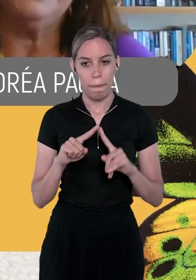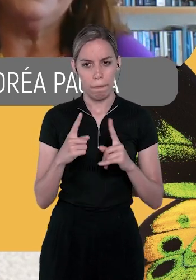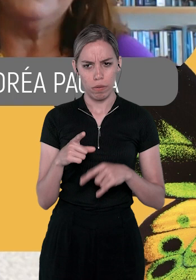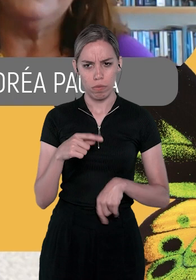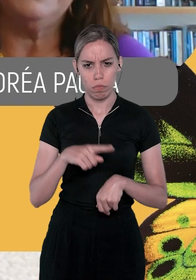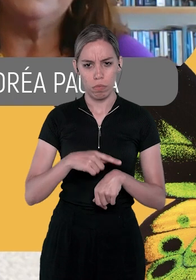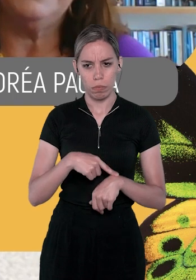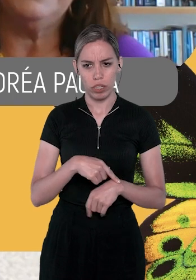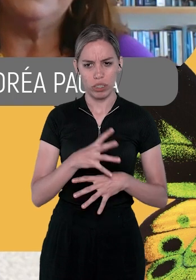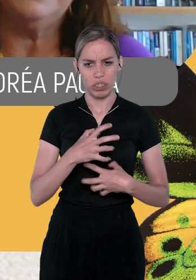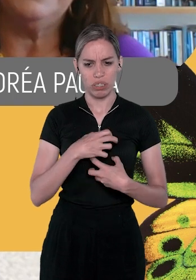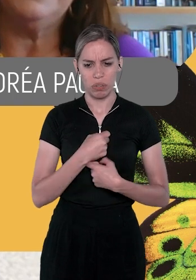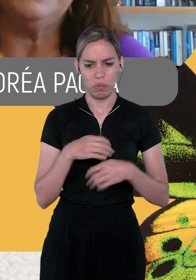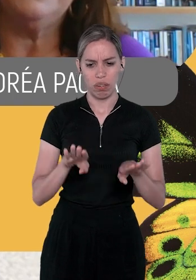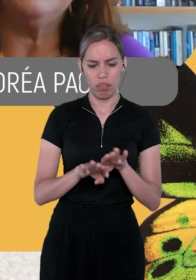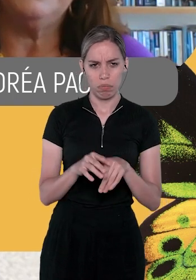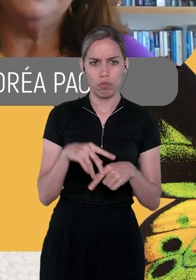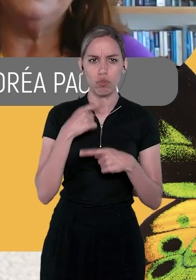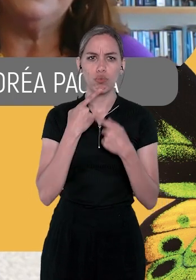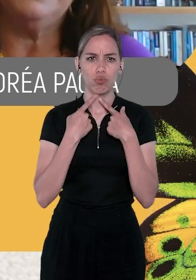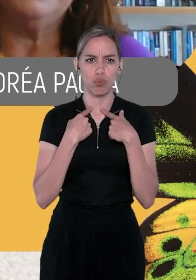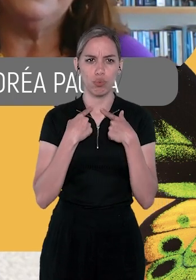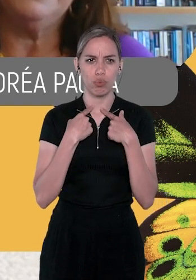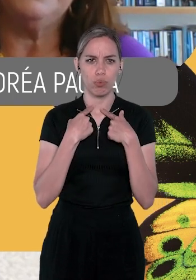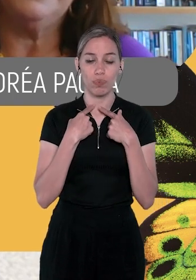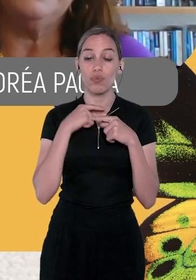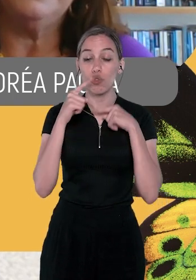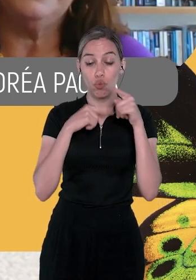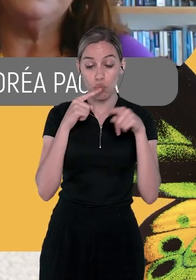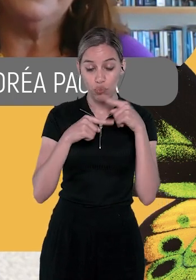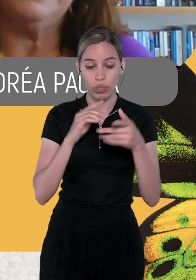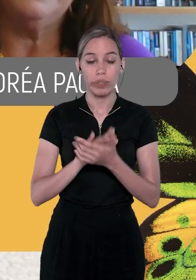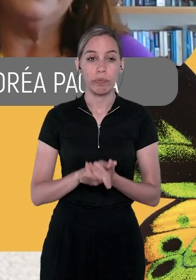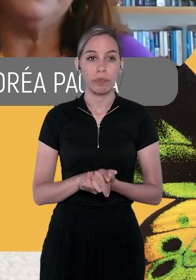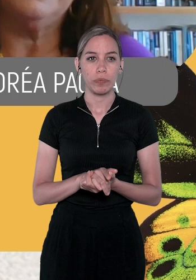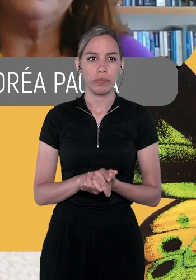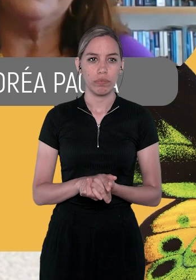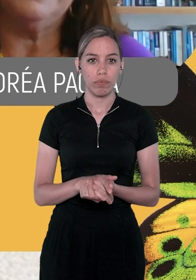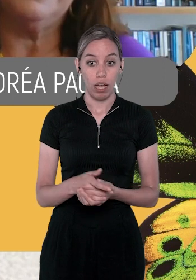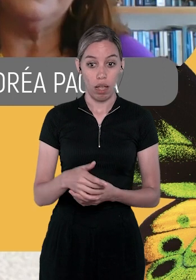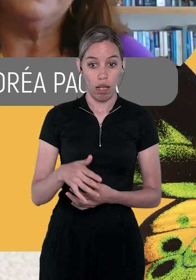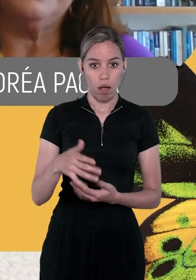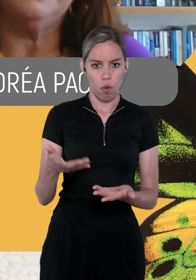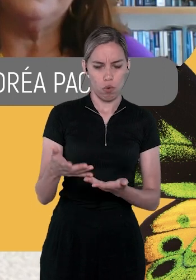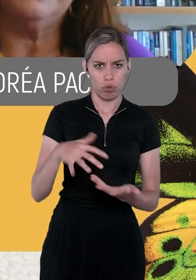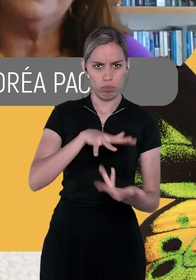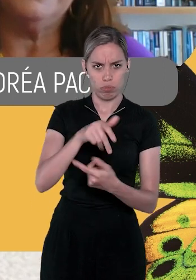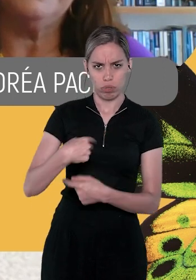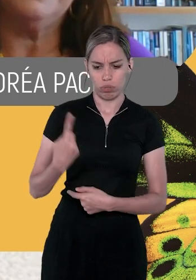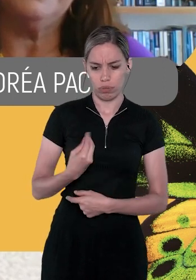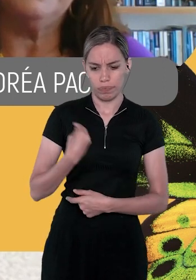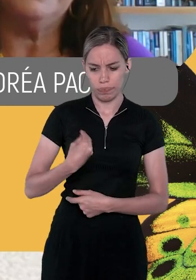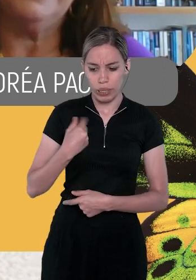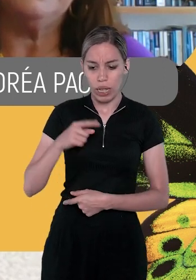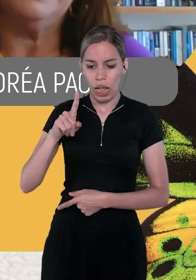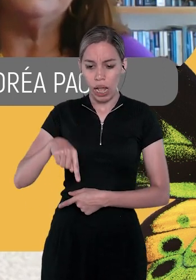muita dúvida, como é esse que a gente está vivendo, todos nós estamos, porque essa transformação que a gente está vivendo é uma transformação